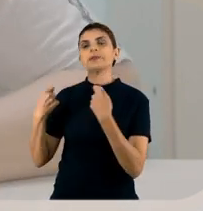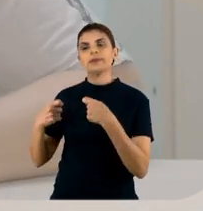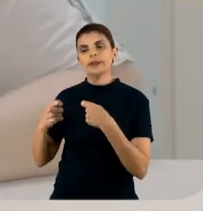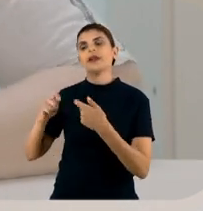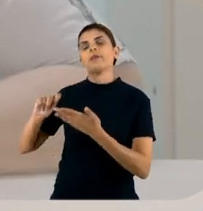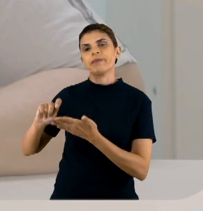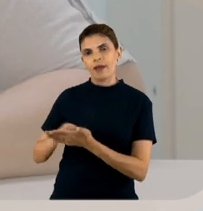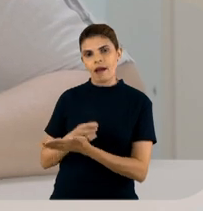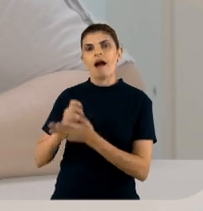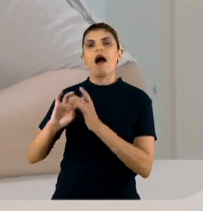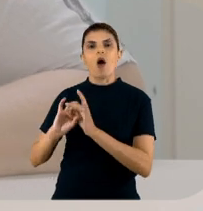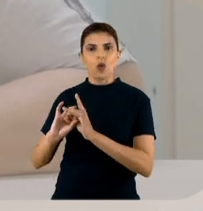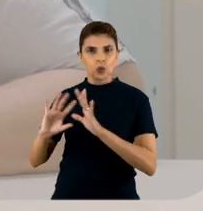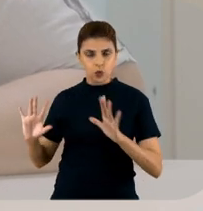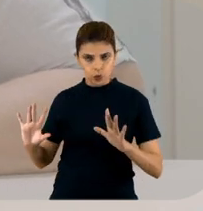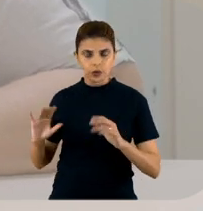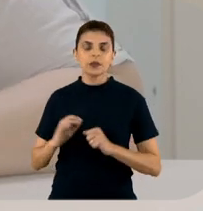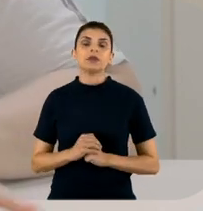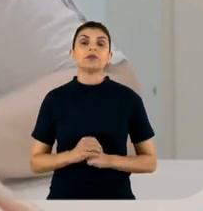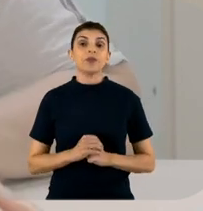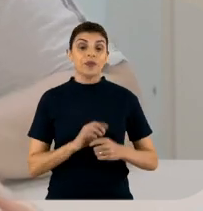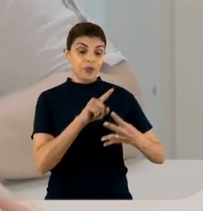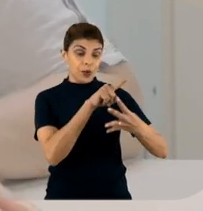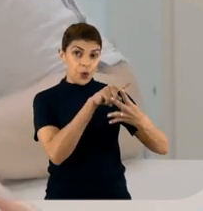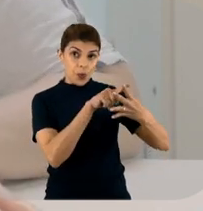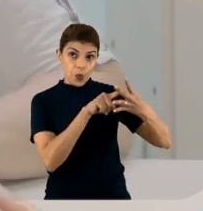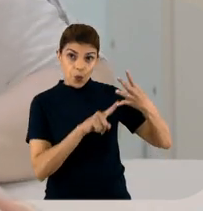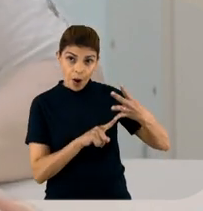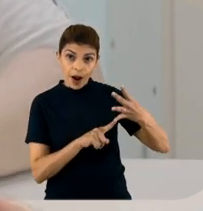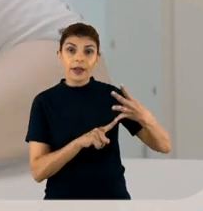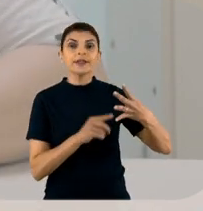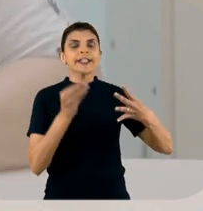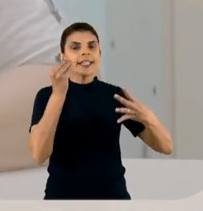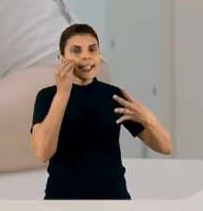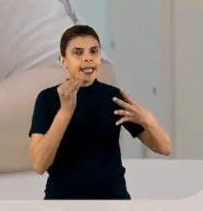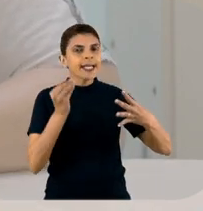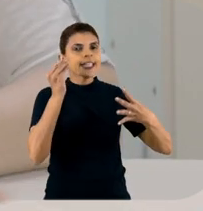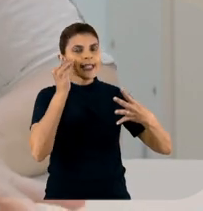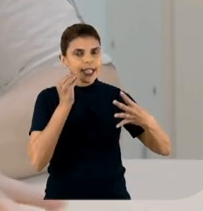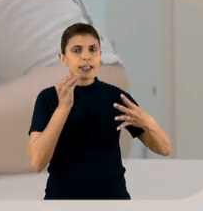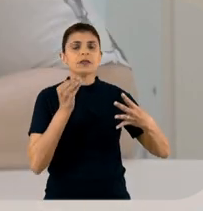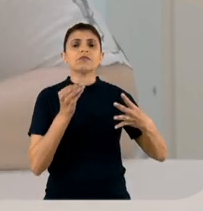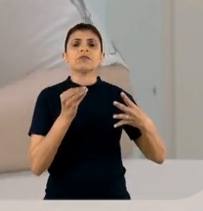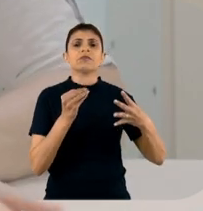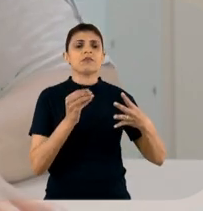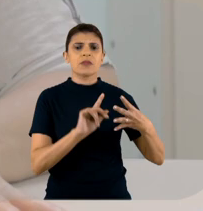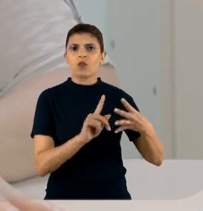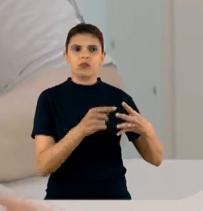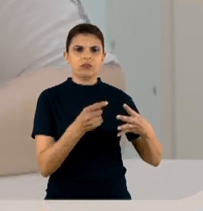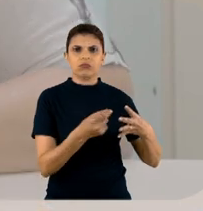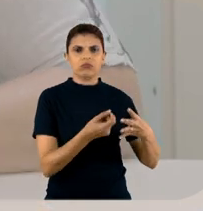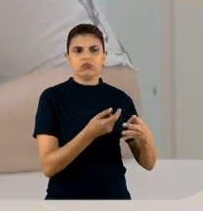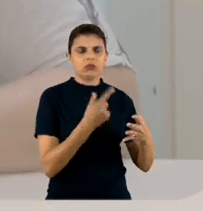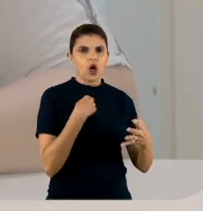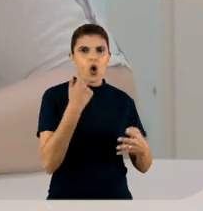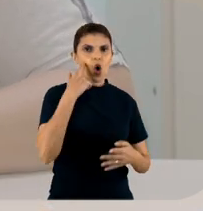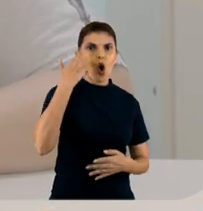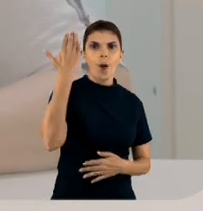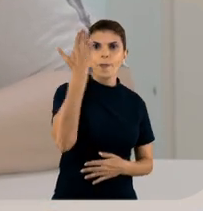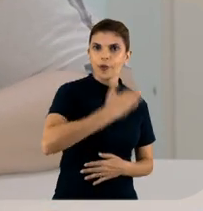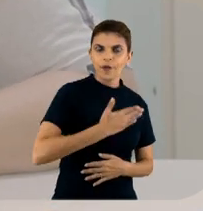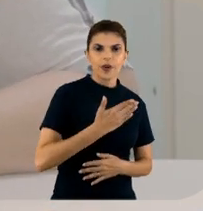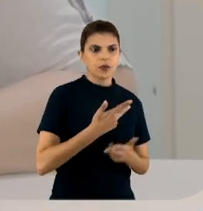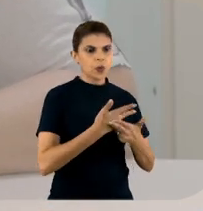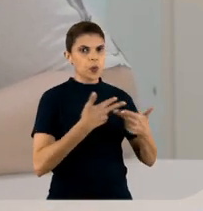famílias e nessas quatro drogas que estão sendo testadas um grupo também não toma nenhuma droga Exatamente porque não existe